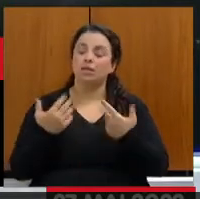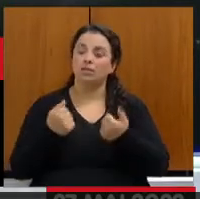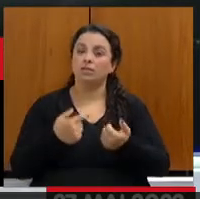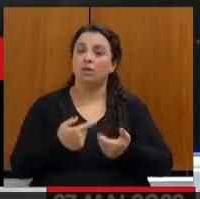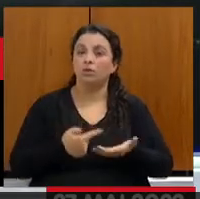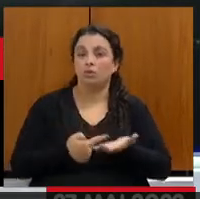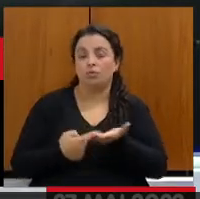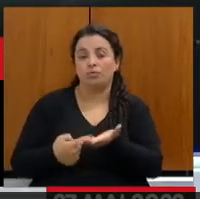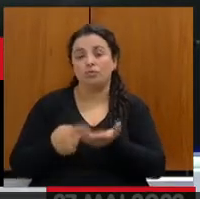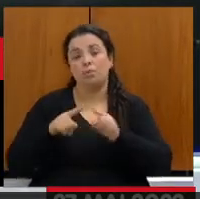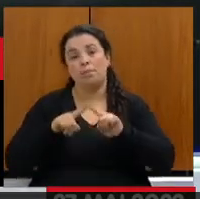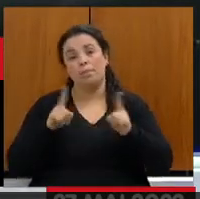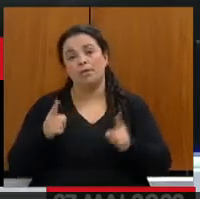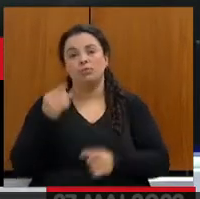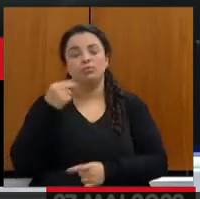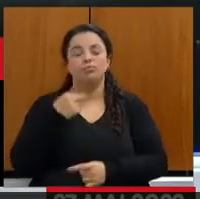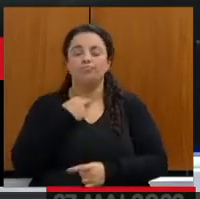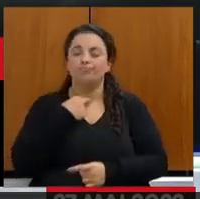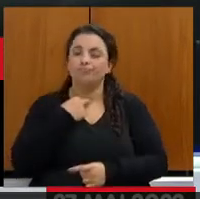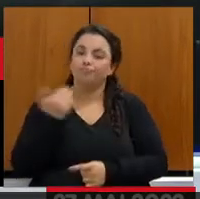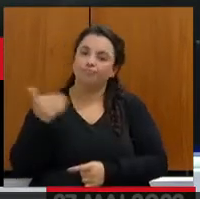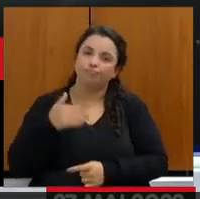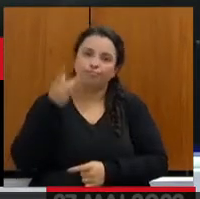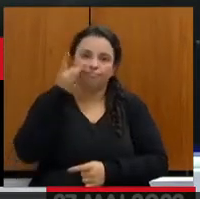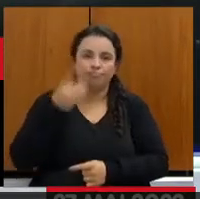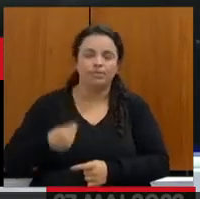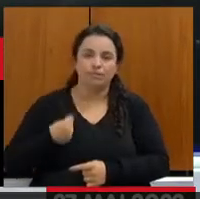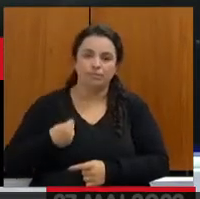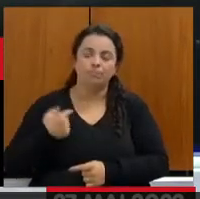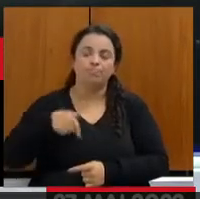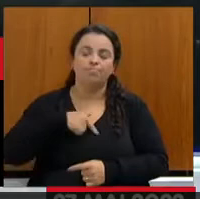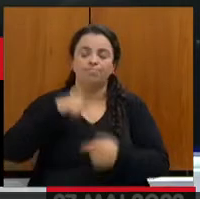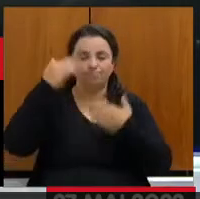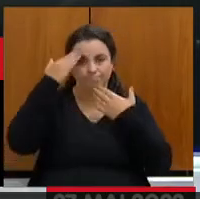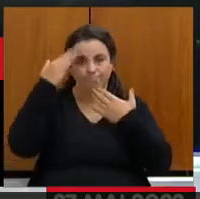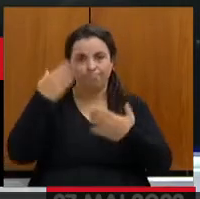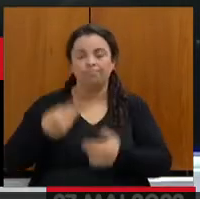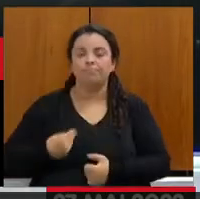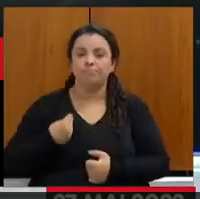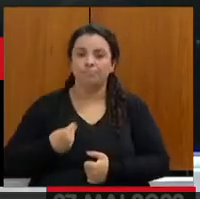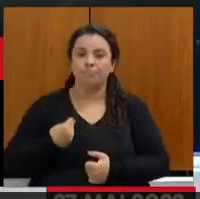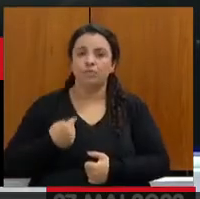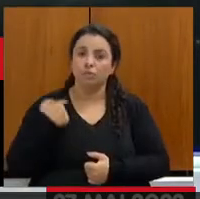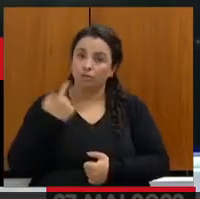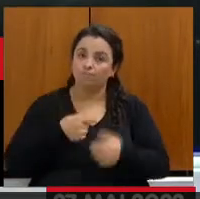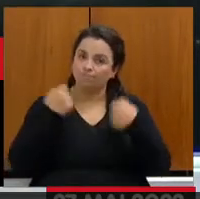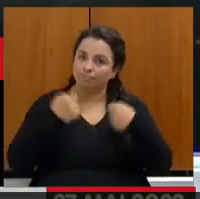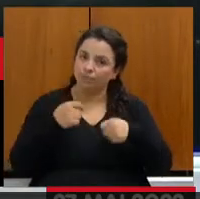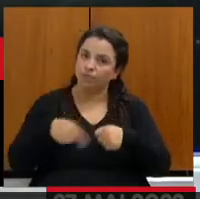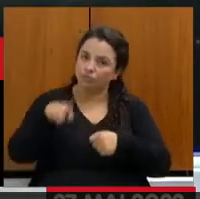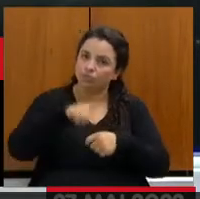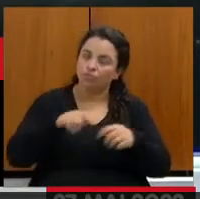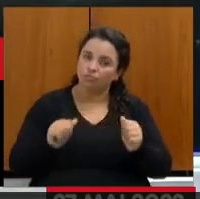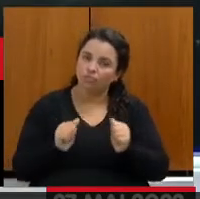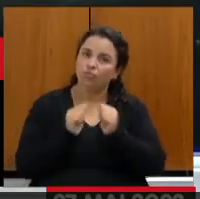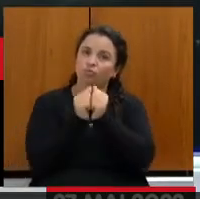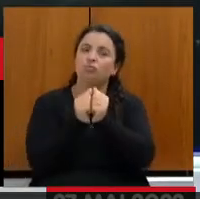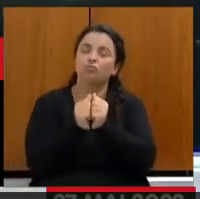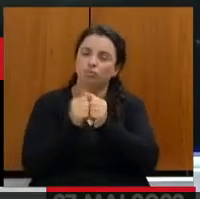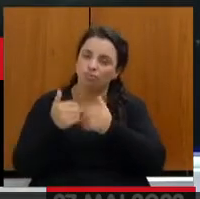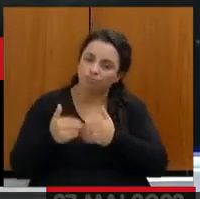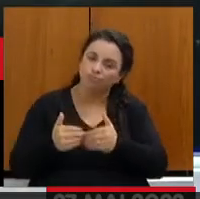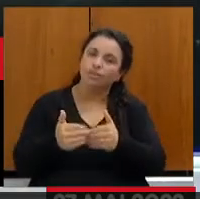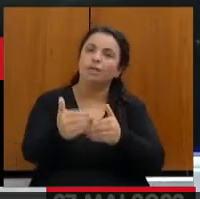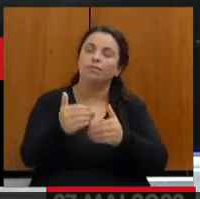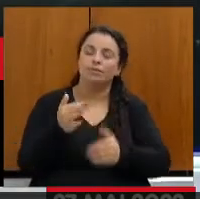não puderam estar aqui fisicamente a gente agradece a participação e contamos com cada uma delas na nossa